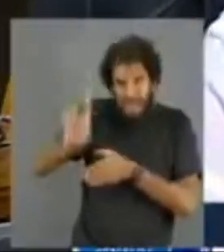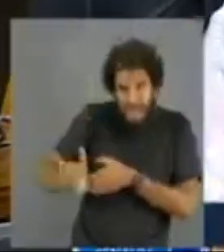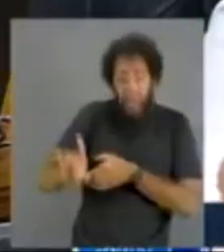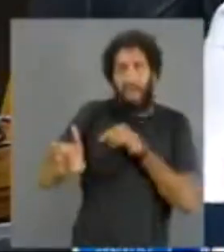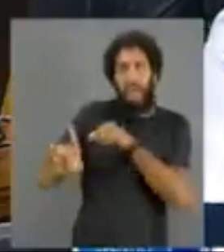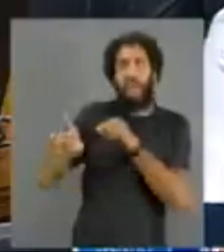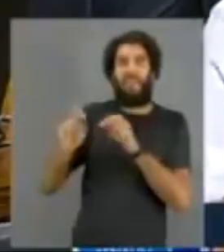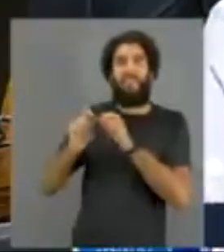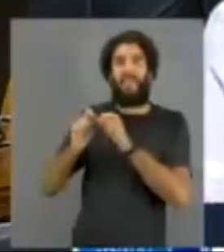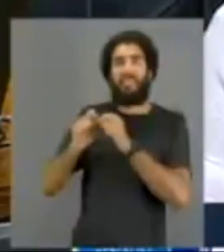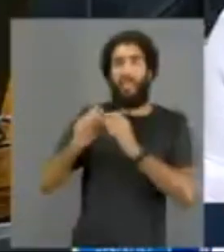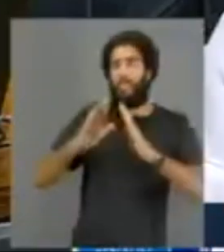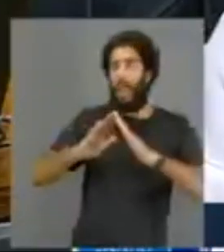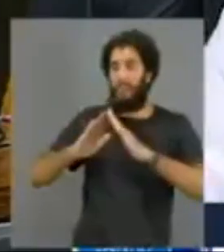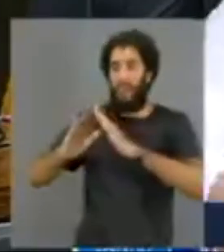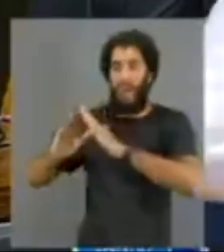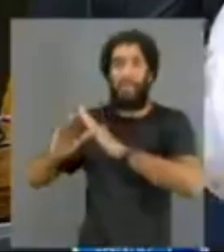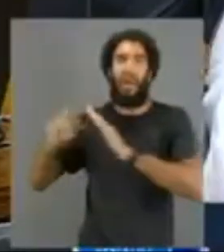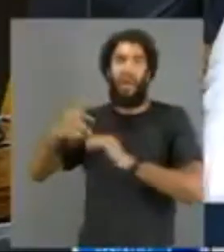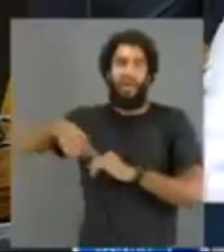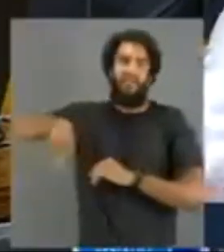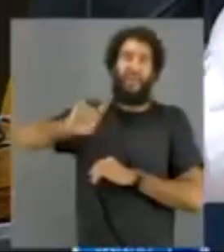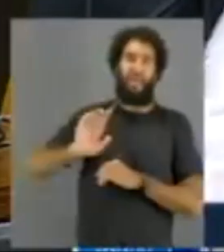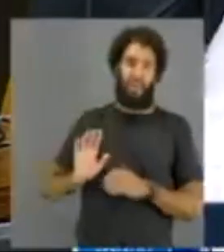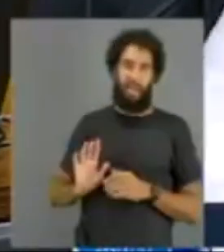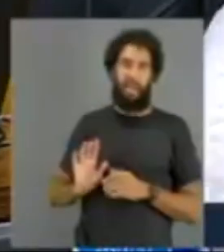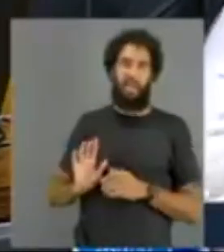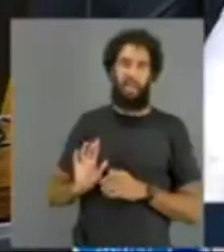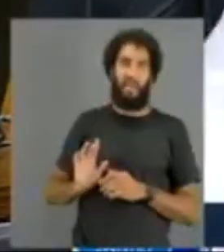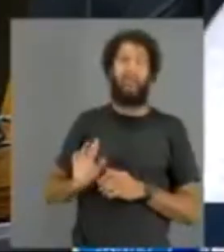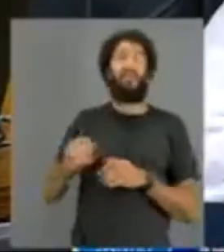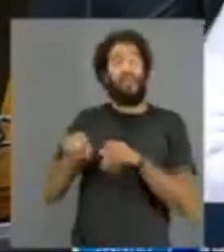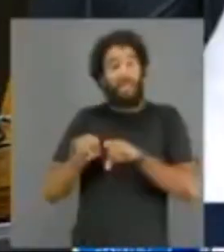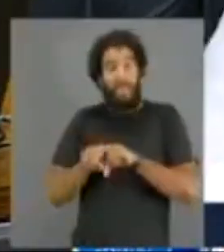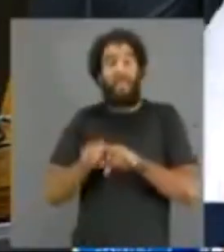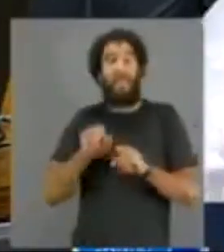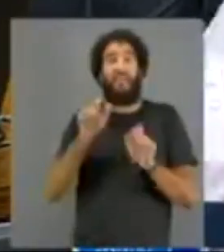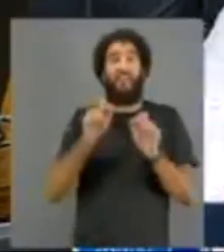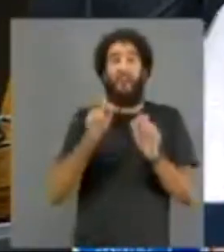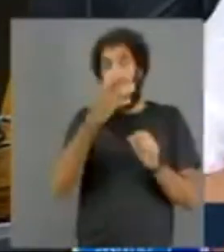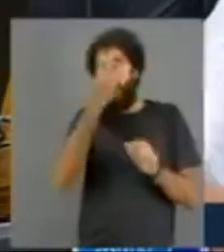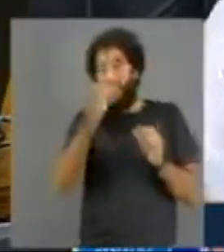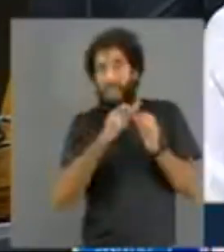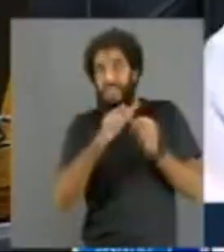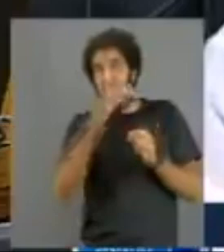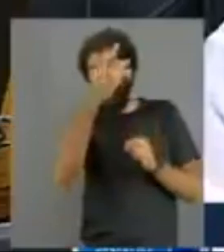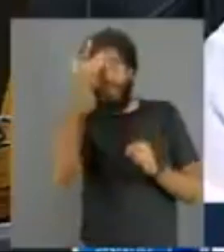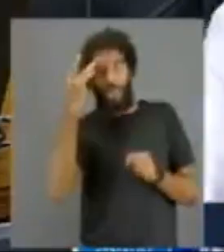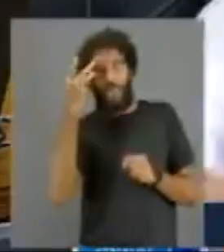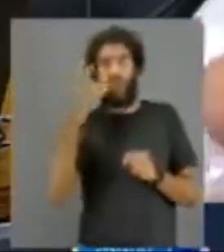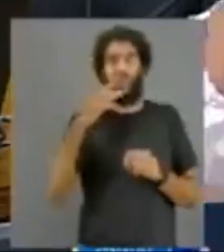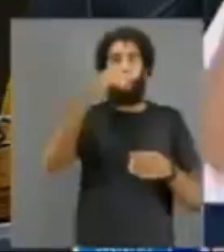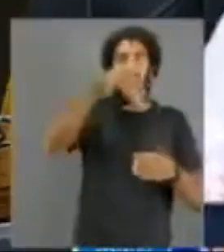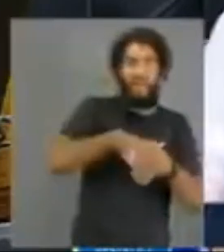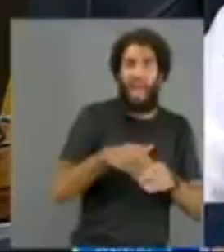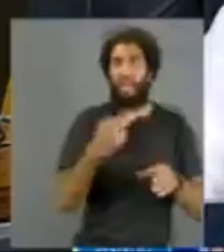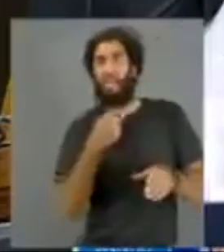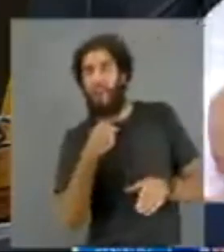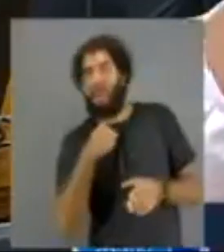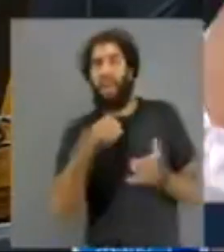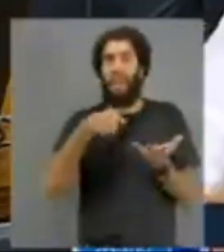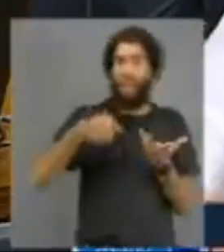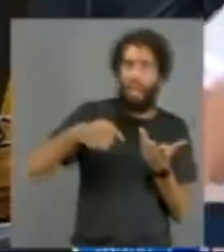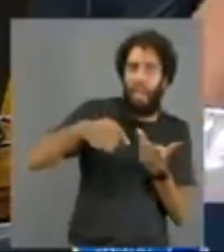acampamentos golpistas de obstrução Brasil afora, tentando inviabilizar os eleitores de votar, como fez o Silvanei Vasques,